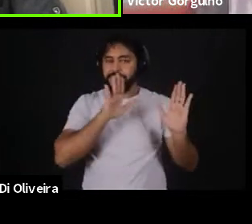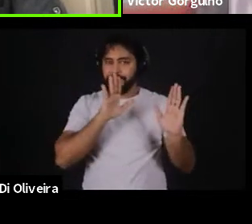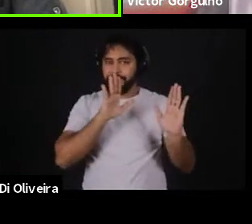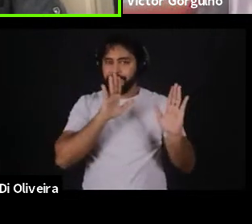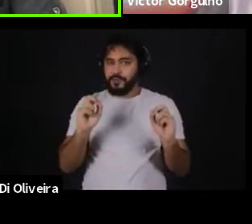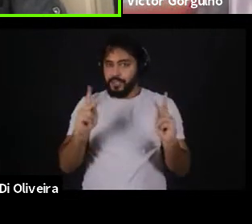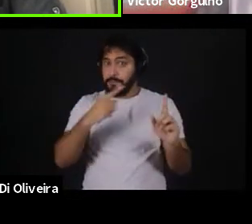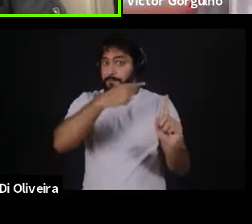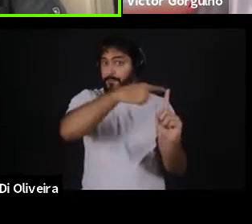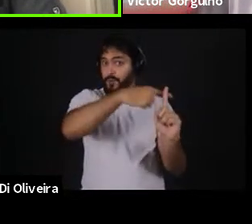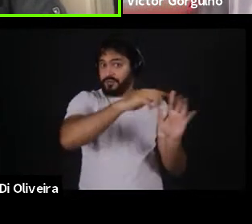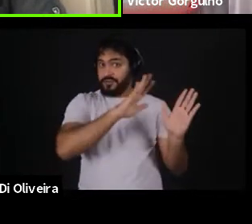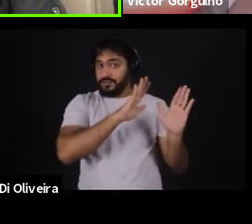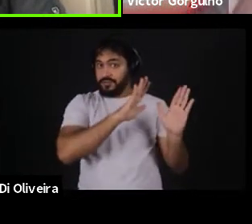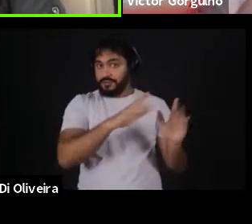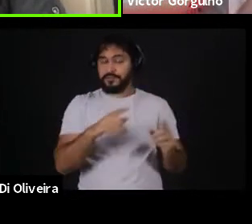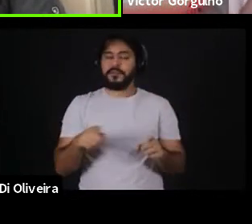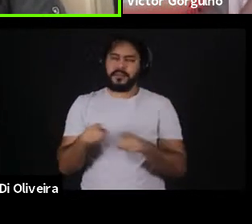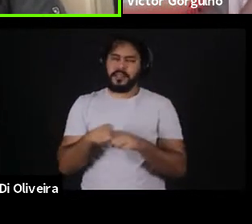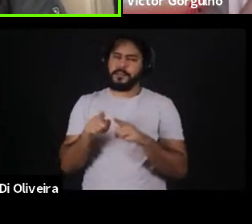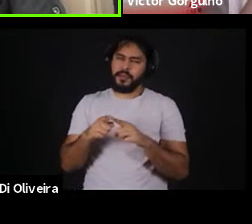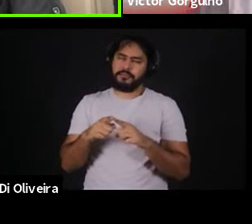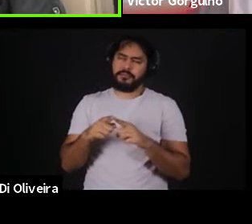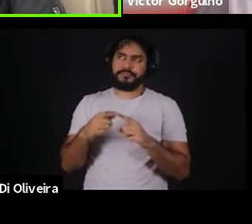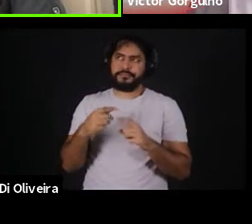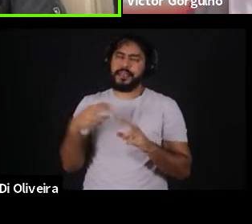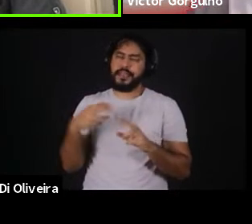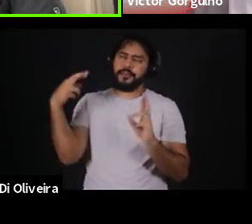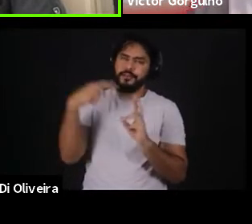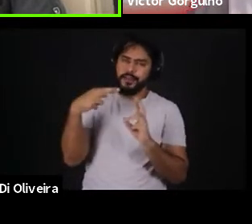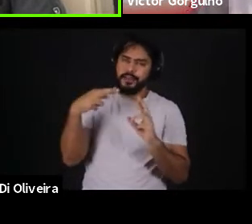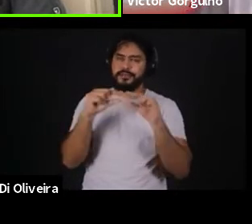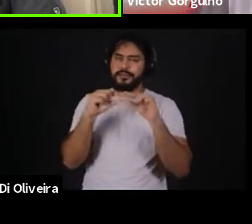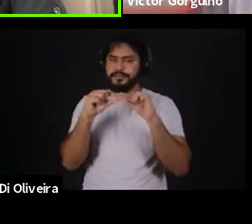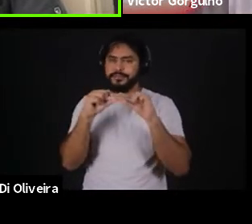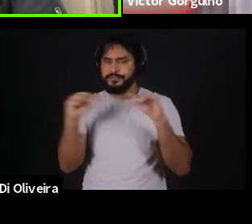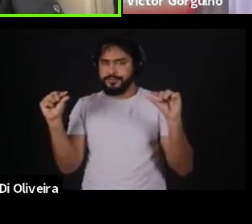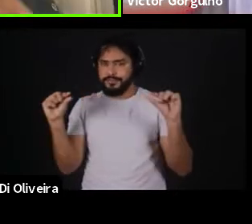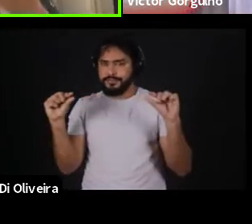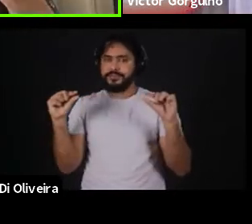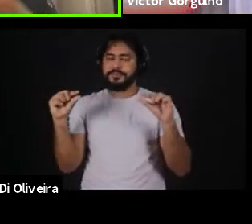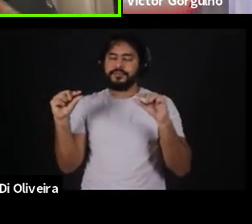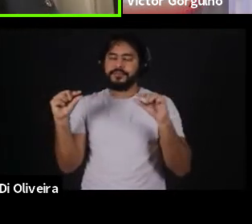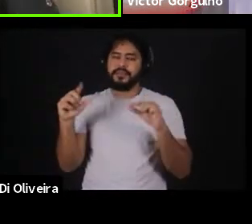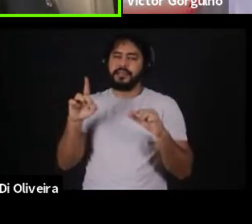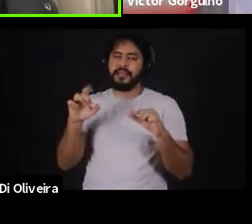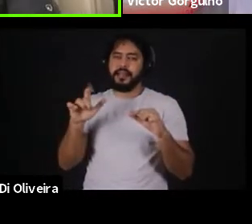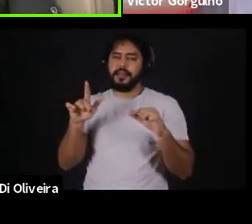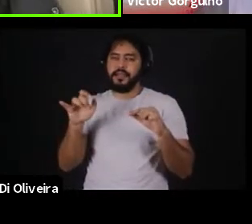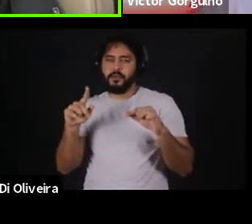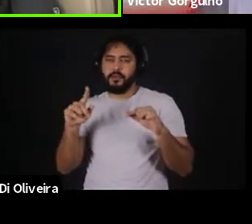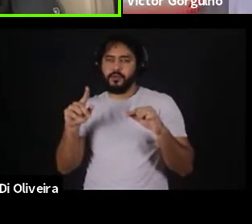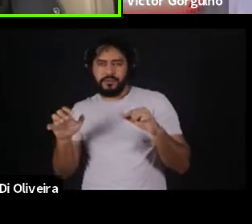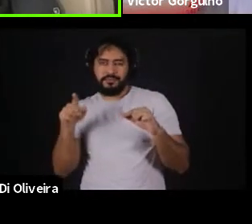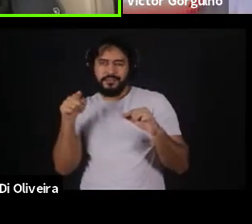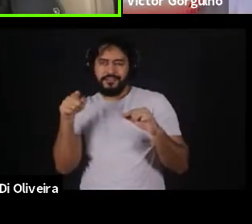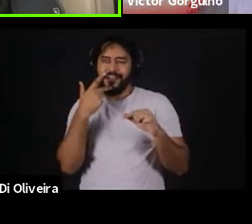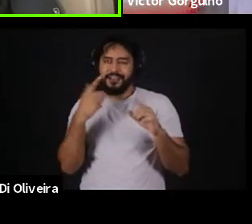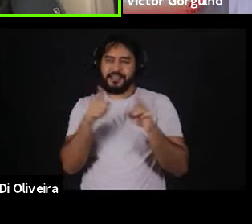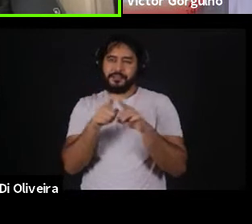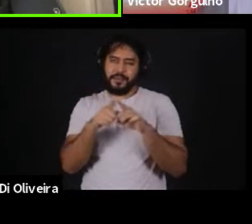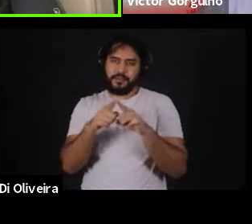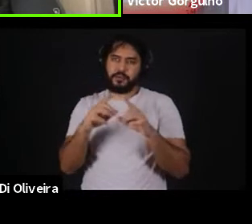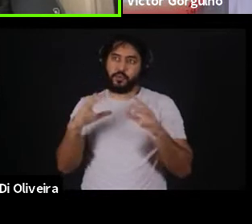pela frase do Deleuze, né? Todo delírio é racial, não quer dizer que seja racista. Assim. Então, assim, um pensamento propositivo